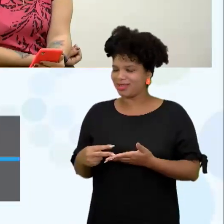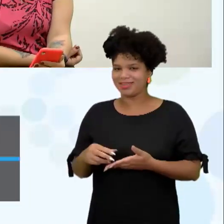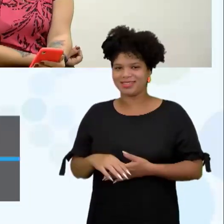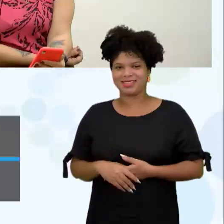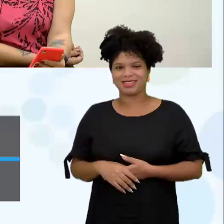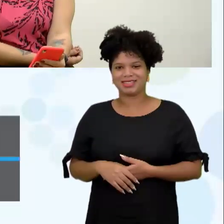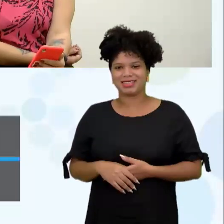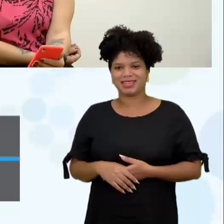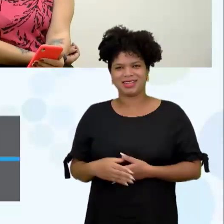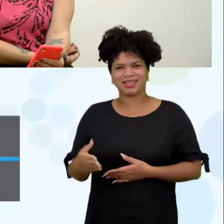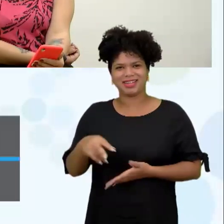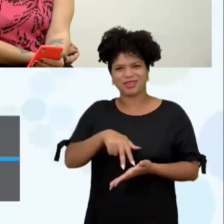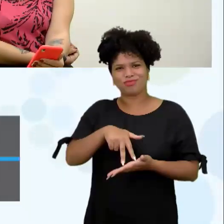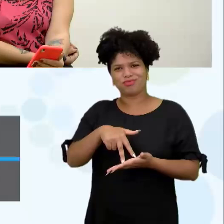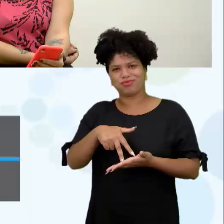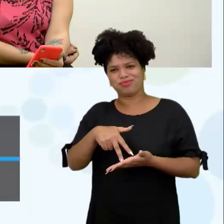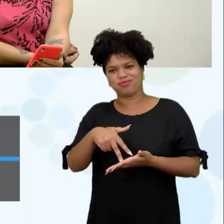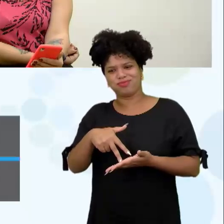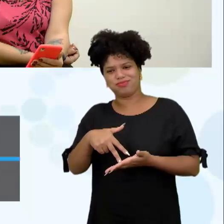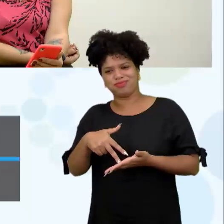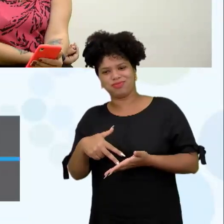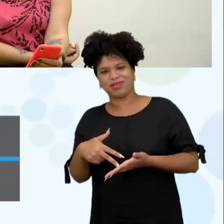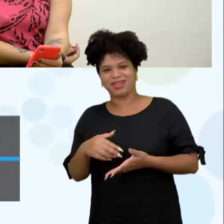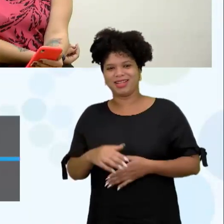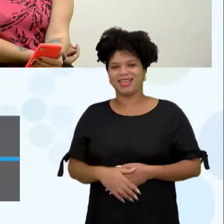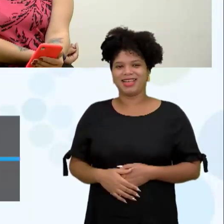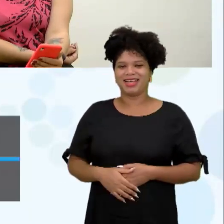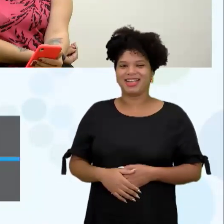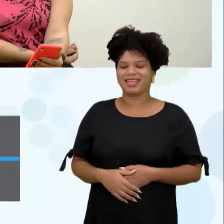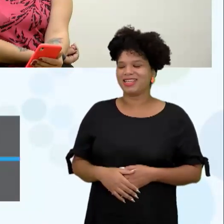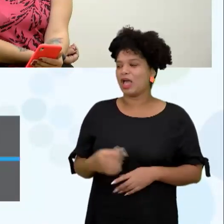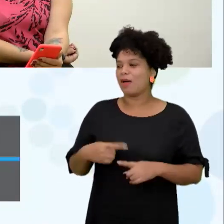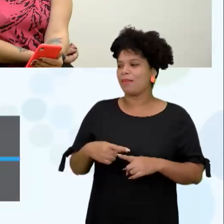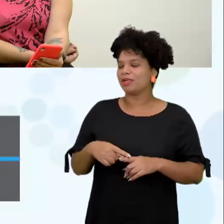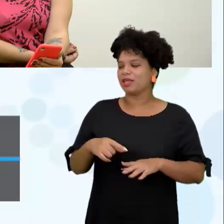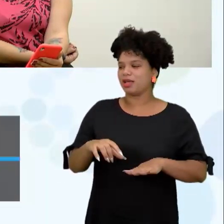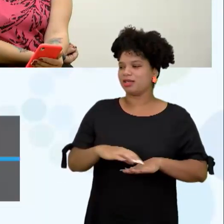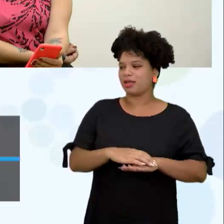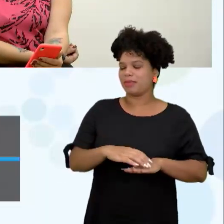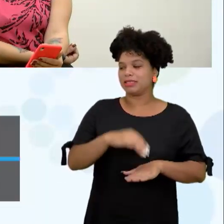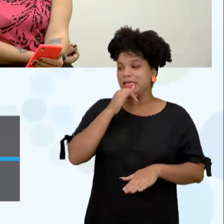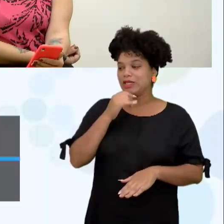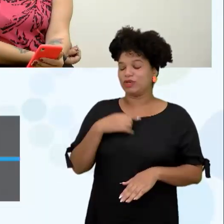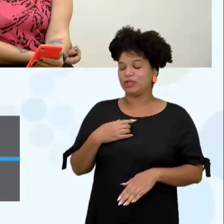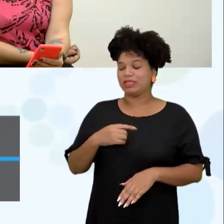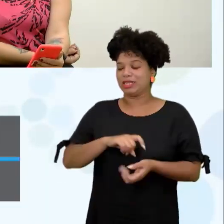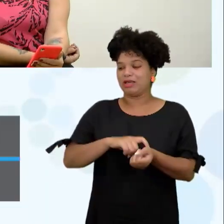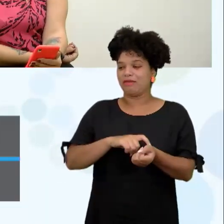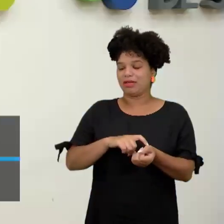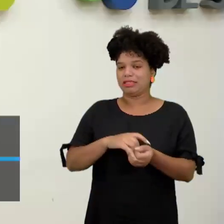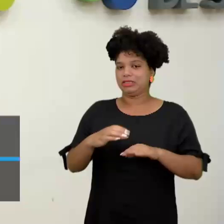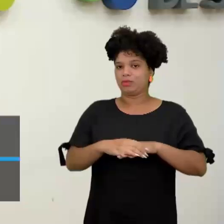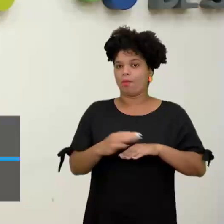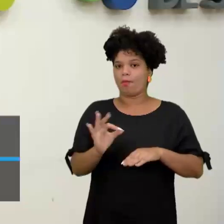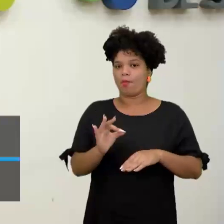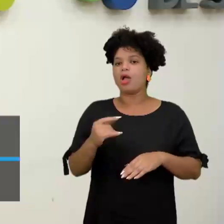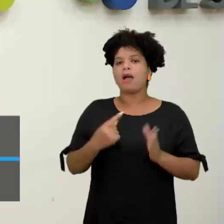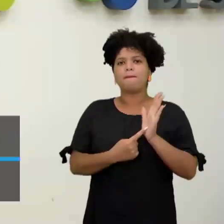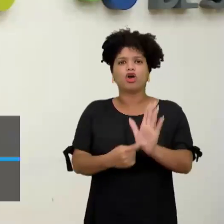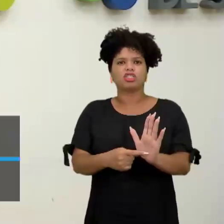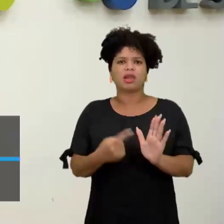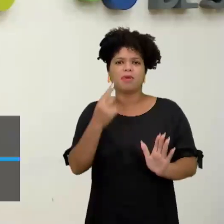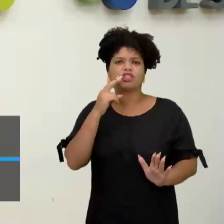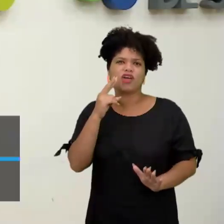Eu quase caí Onde sozinho. a Fabiana vai? Eu tô sem... Eu provavelmente tô sem sapato. Tá nervosa? E aí? Eu tô nervosa e sem sapato. Ah, eu não, fico gente, nervosa. mostra o pé da